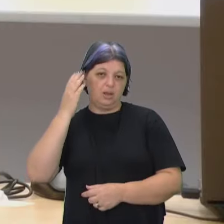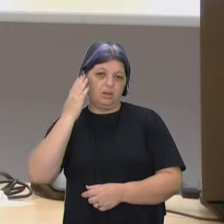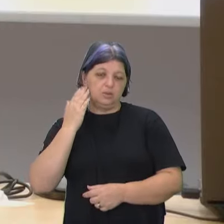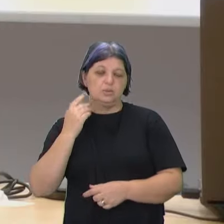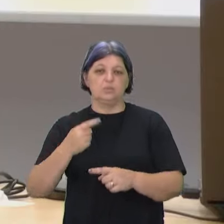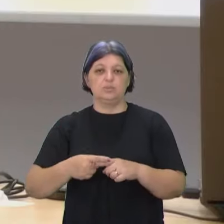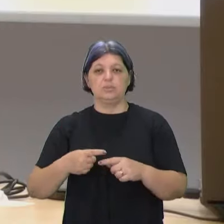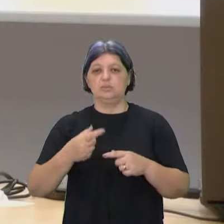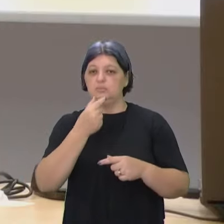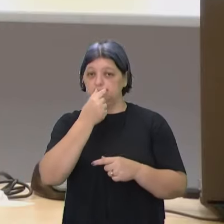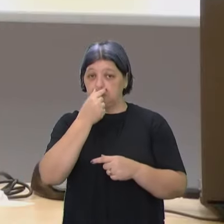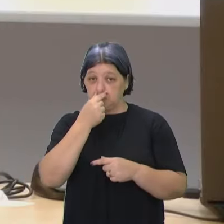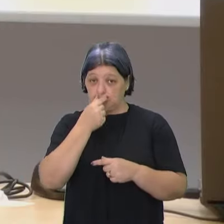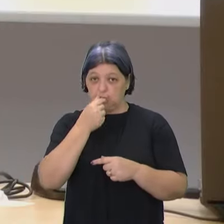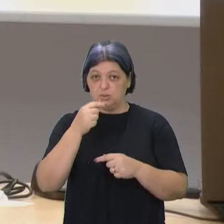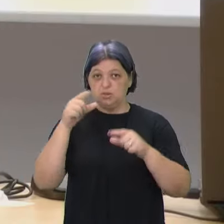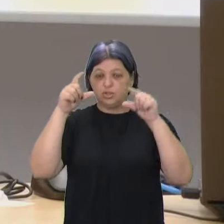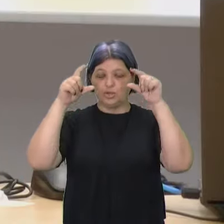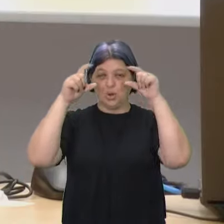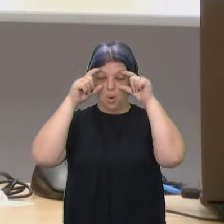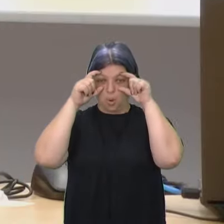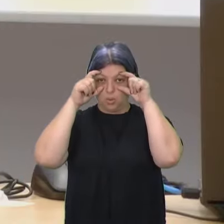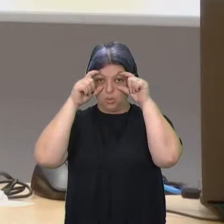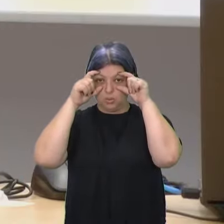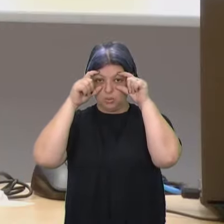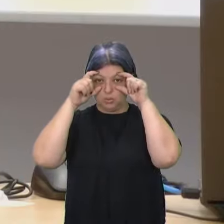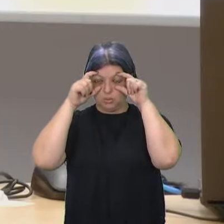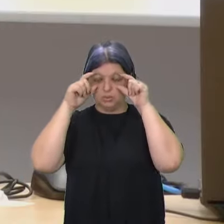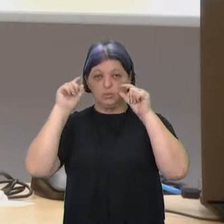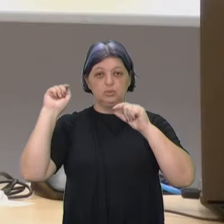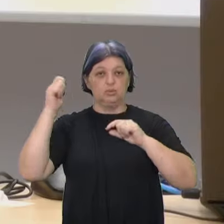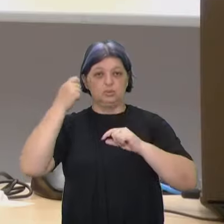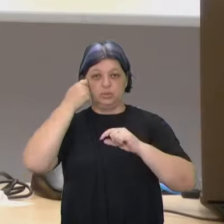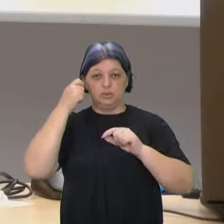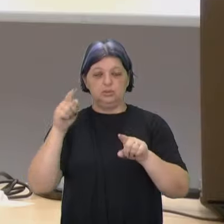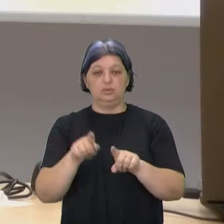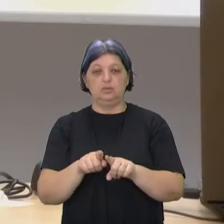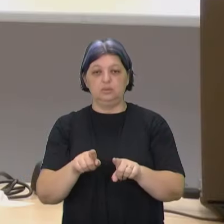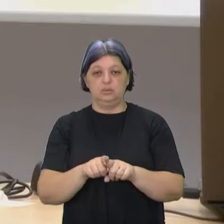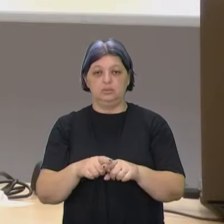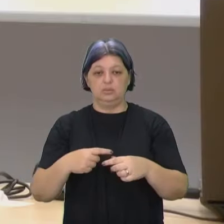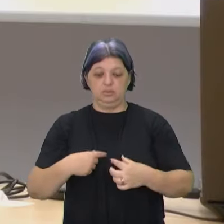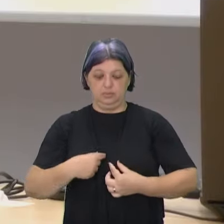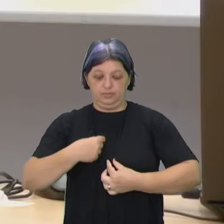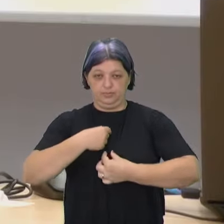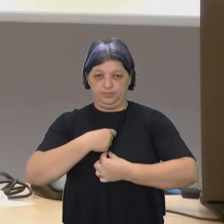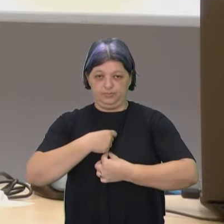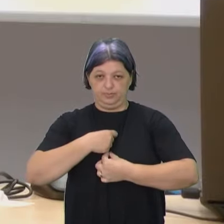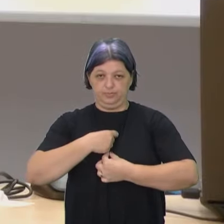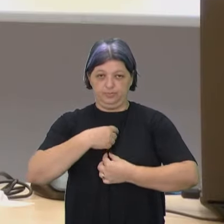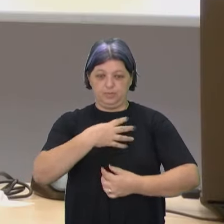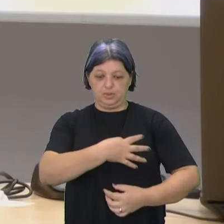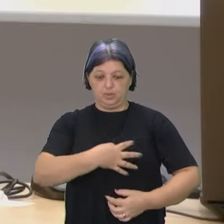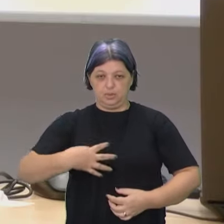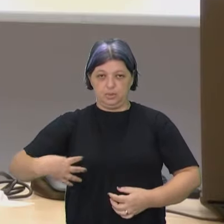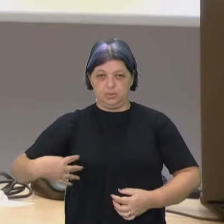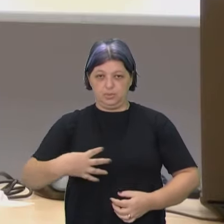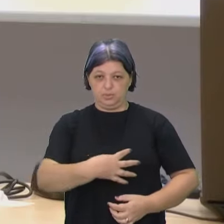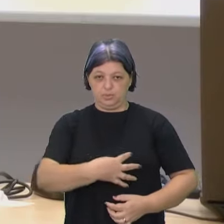e bigode, uso óculos com armação preta, estou usando uma camiseta polo com